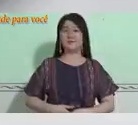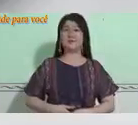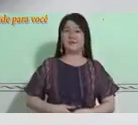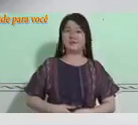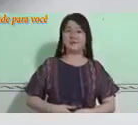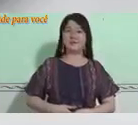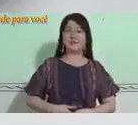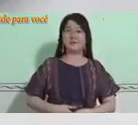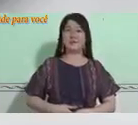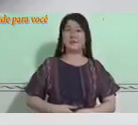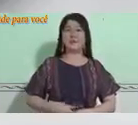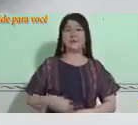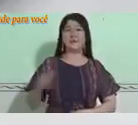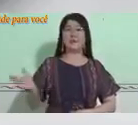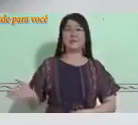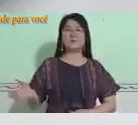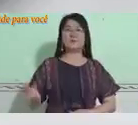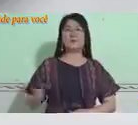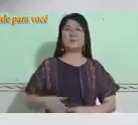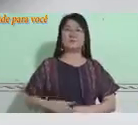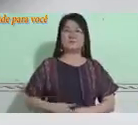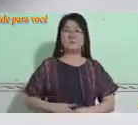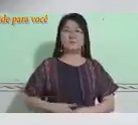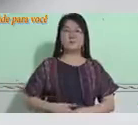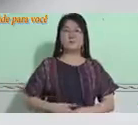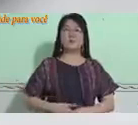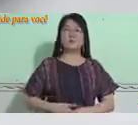normalmente, está acompanhada de dor.